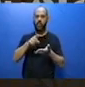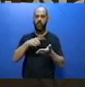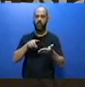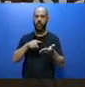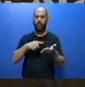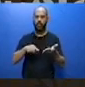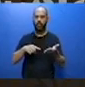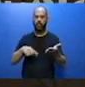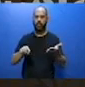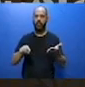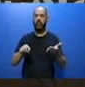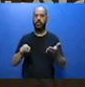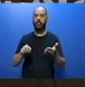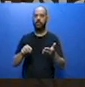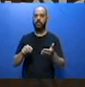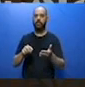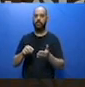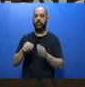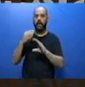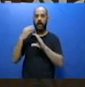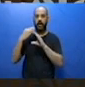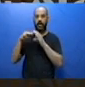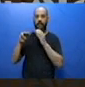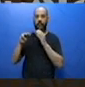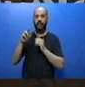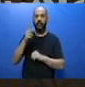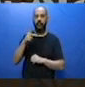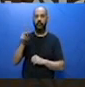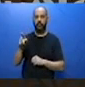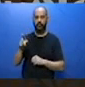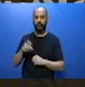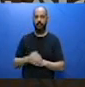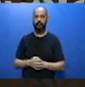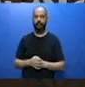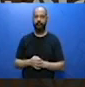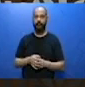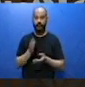da tarefa, enviar para o professor. Vamos começar?